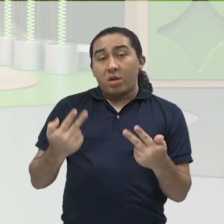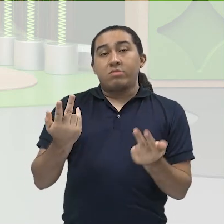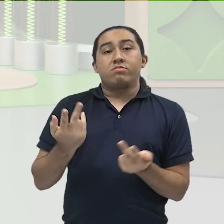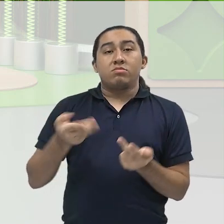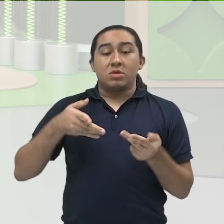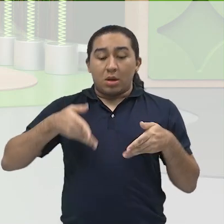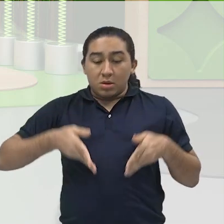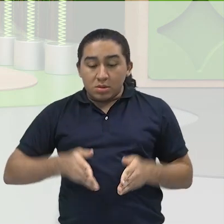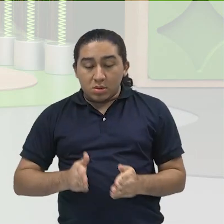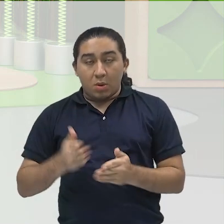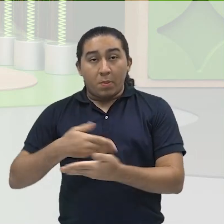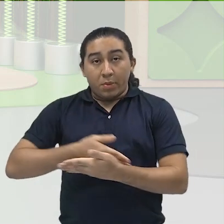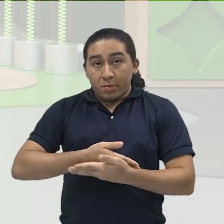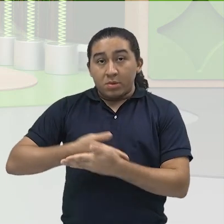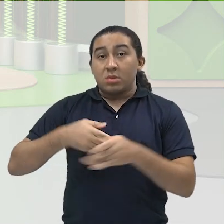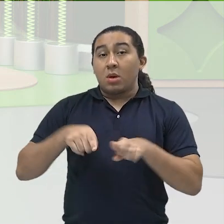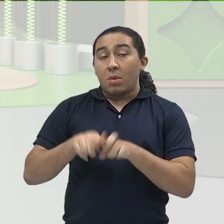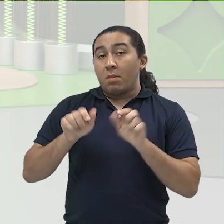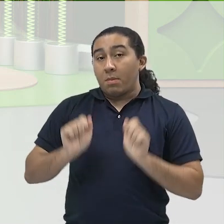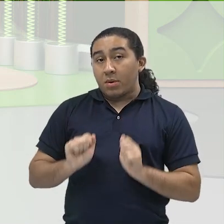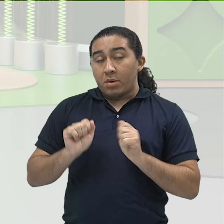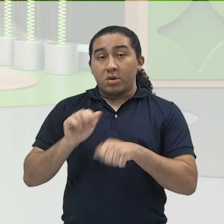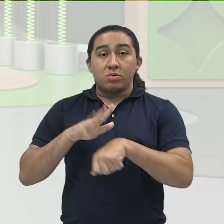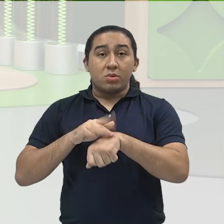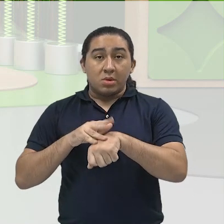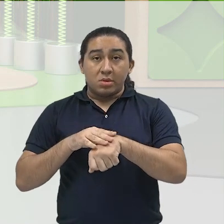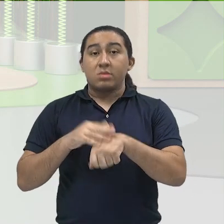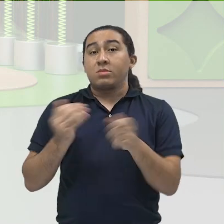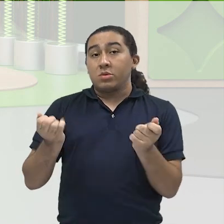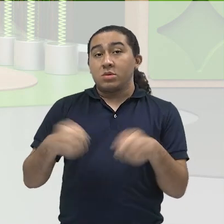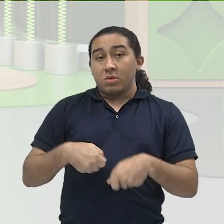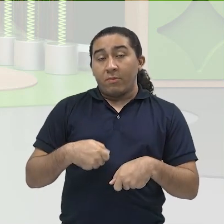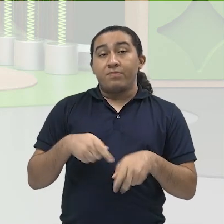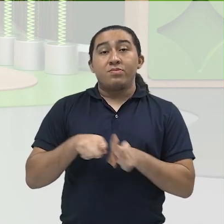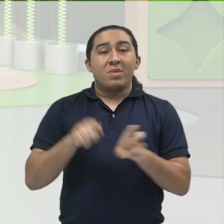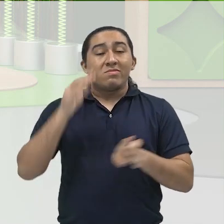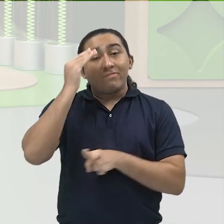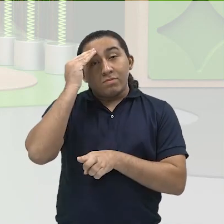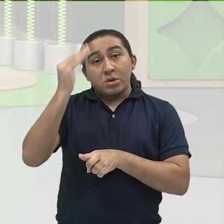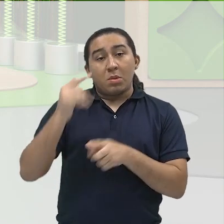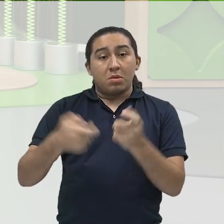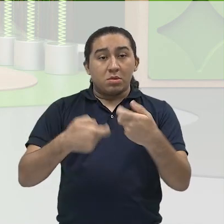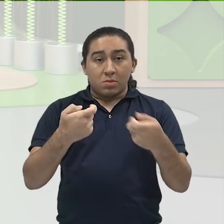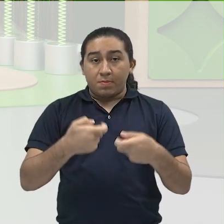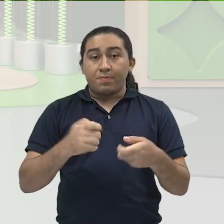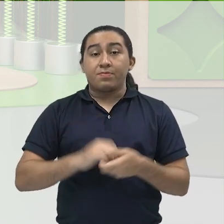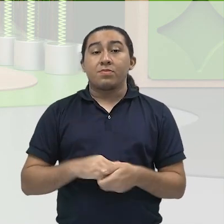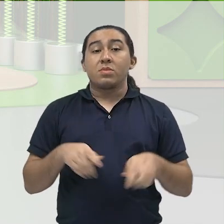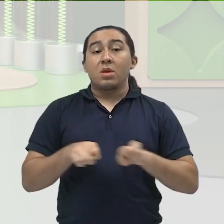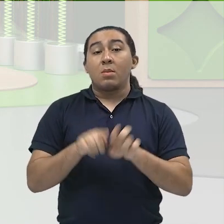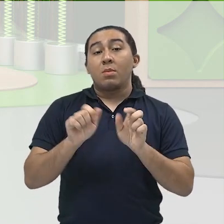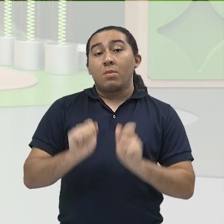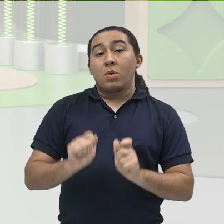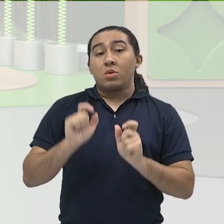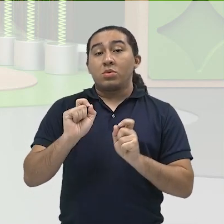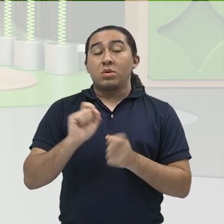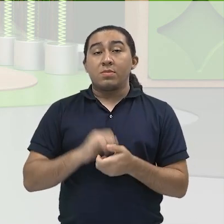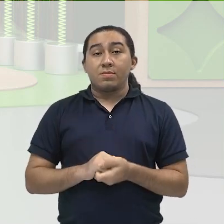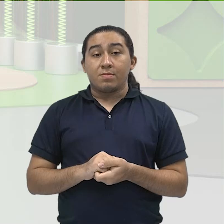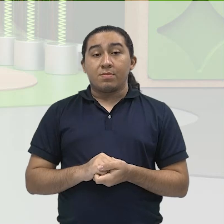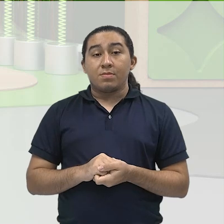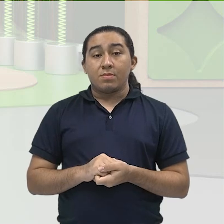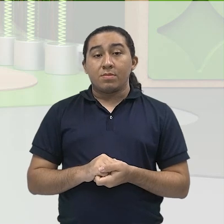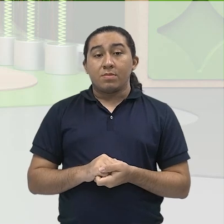contaminar, mas na grande maioria vai ser através da relação sexual. E também pode ser através da saliva